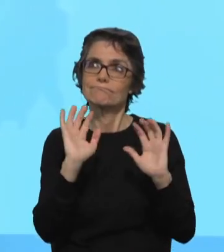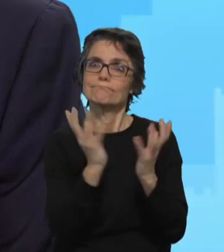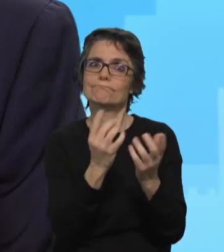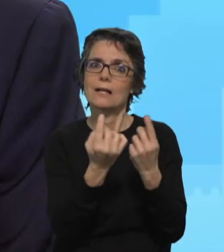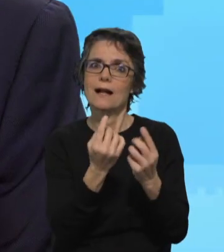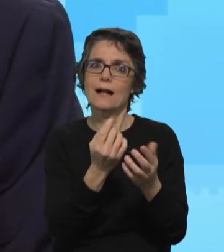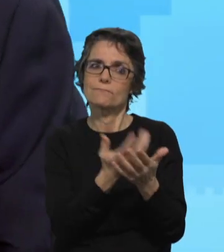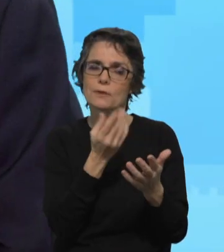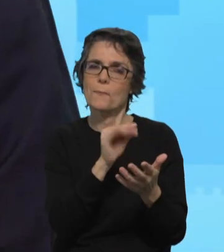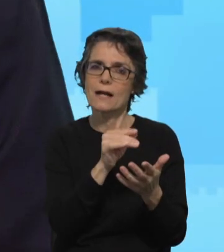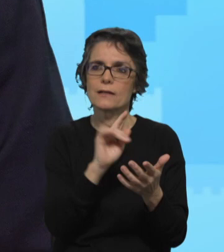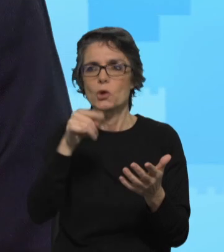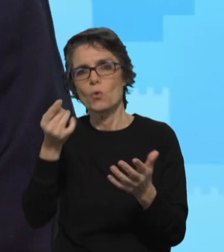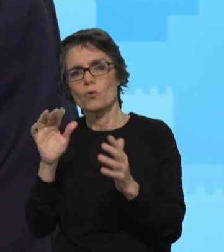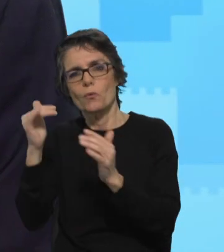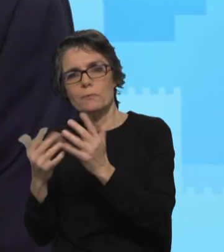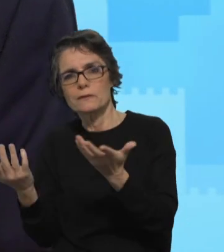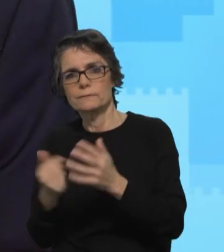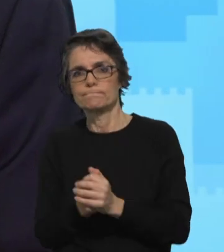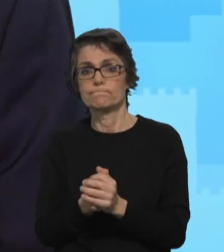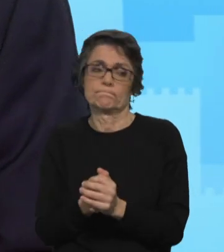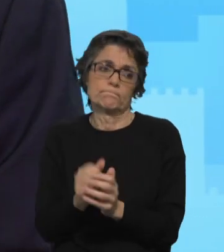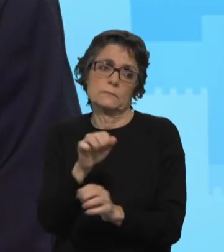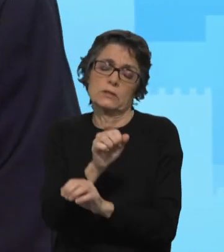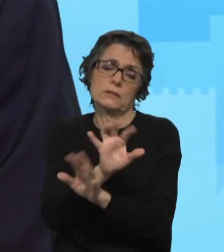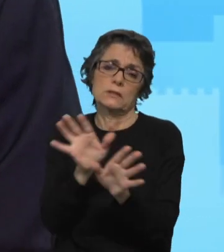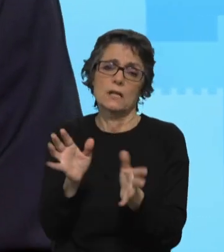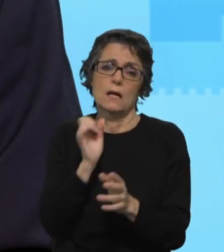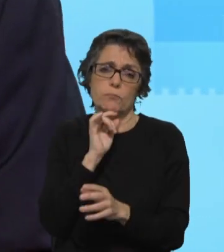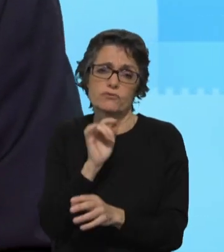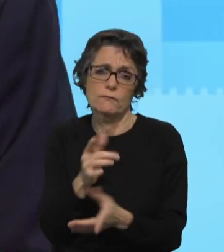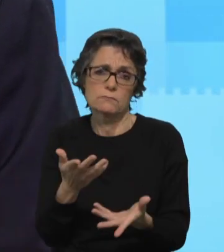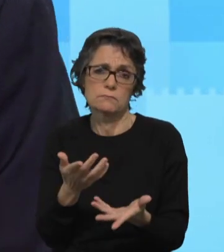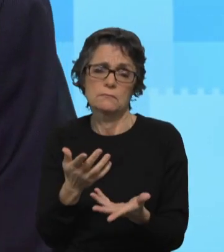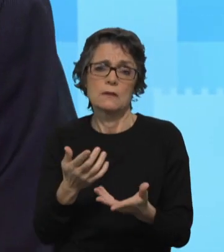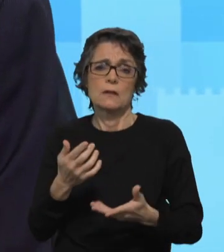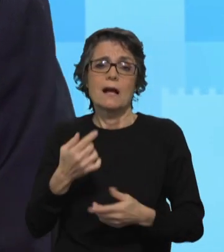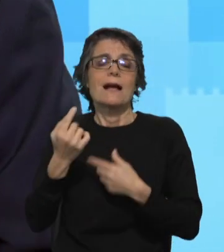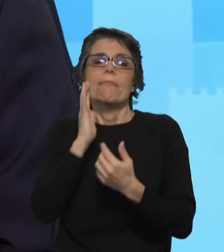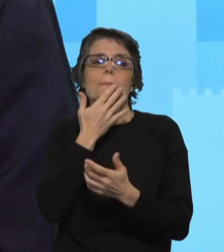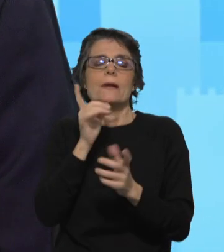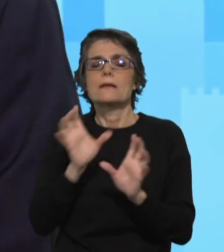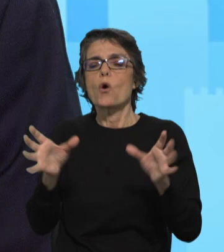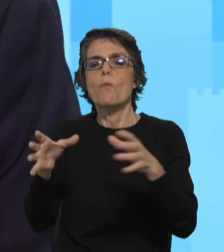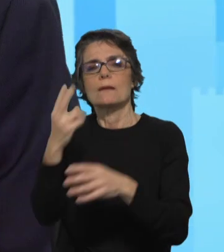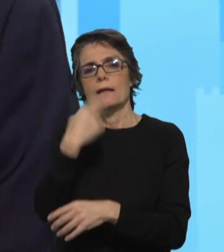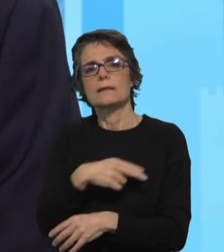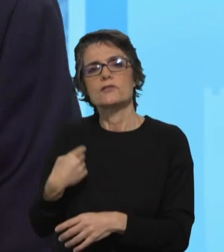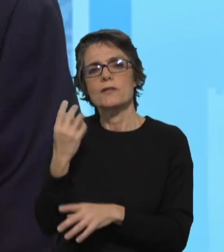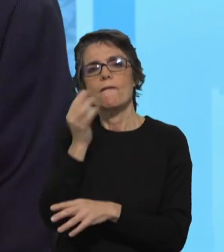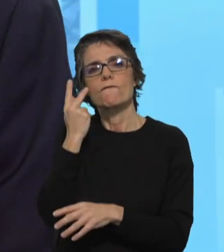noutros? Talvez. Evidente, isto também está muito correlacionado com a forma como as comunidades cristãs, também elas, de alguma